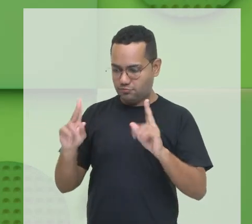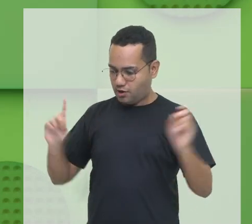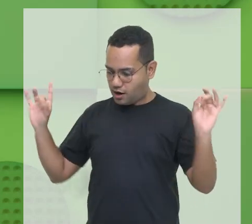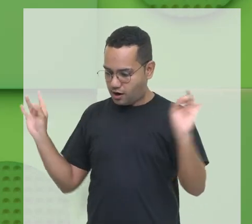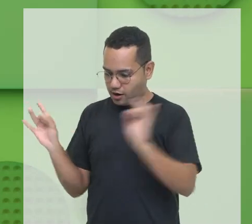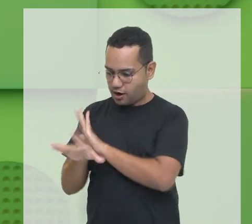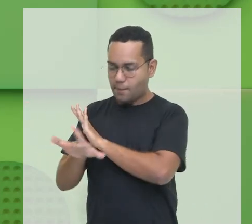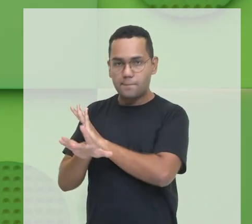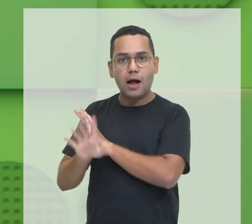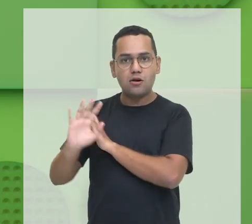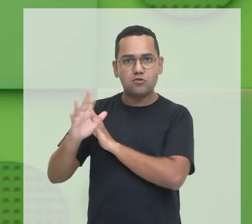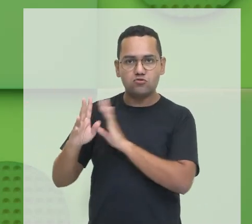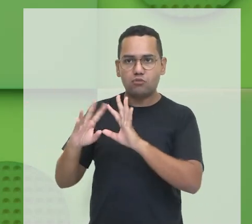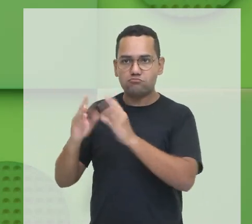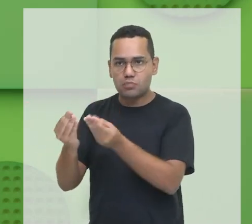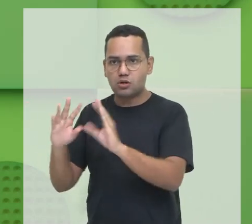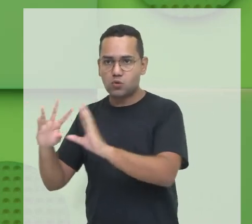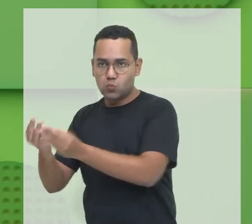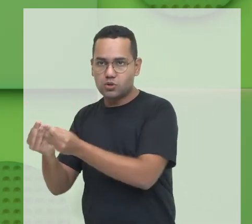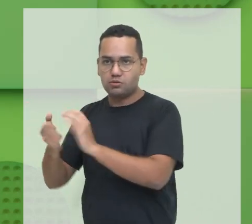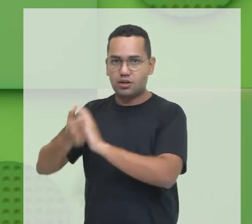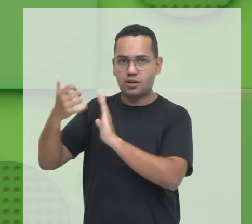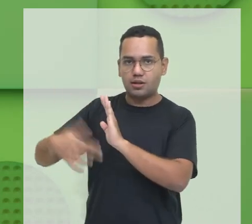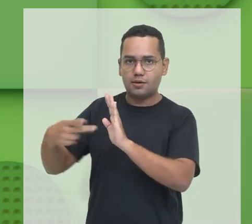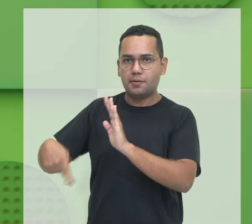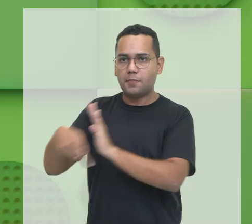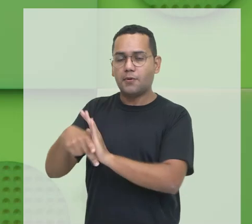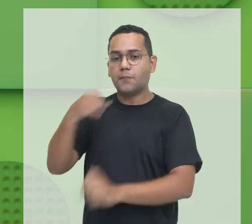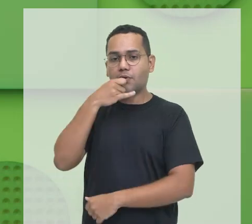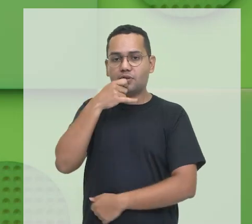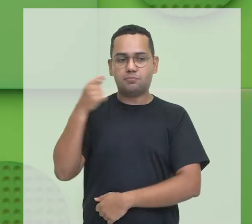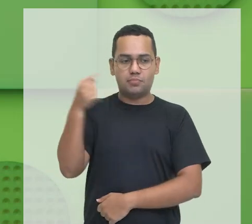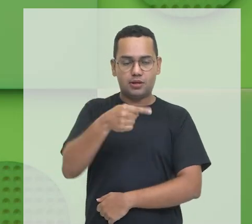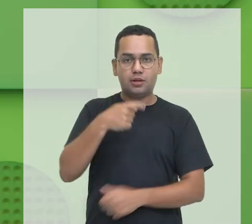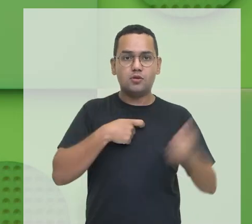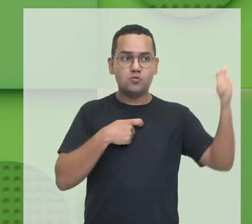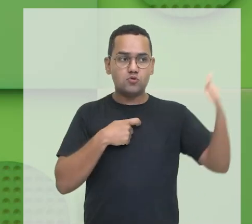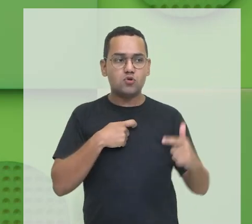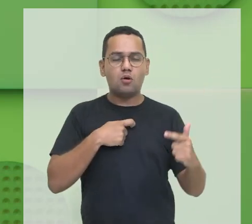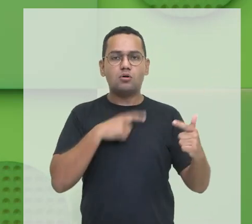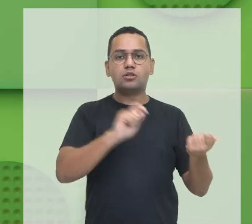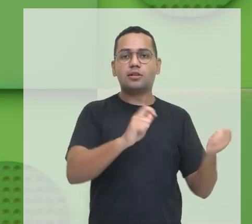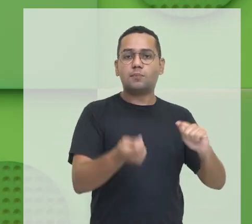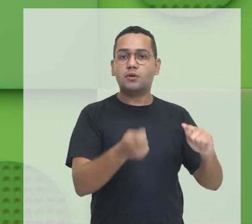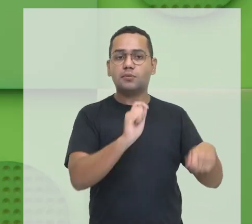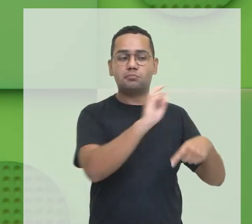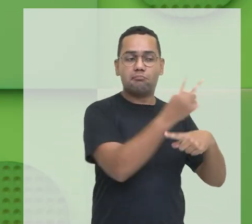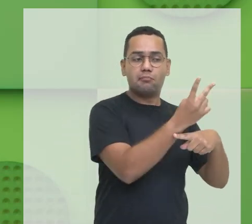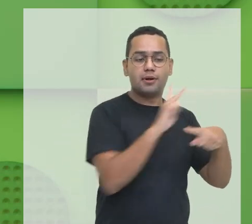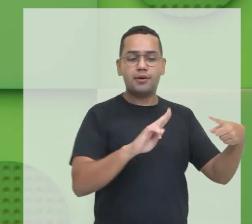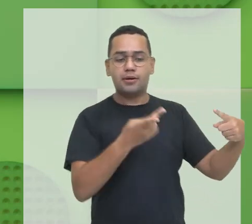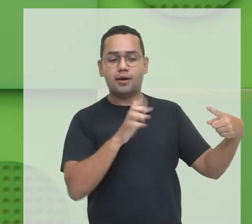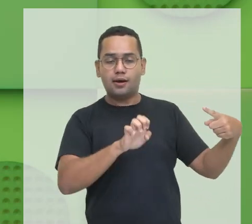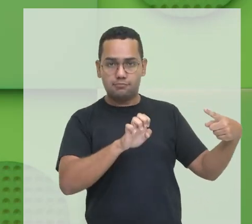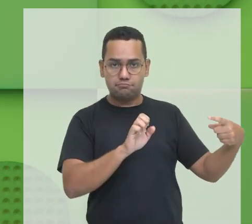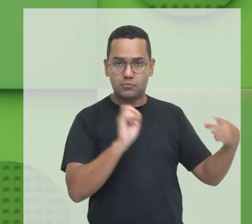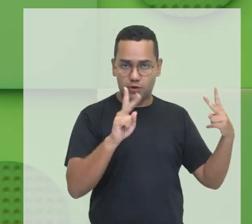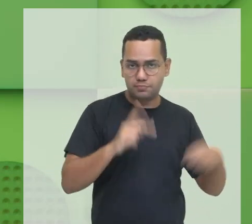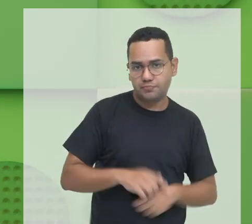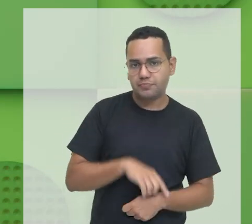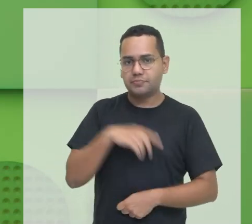Quando acabar os elementos ali que ela está transformando, por exemplo, o Sol, ele está transformando hidrogênio em